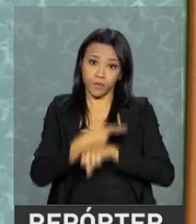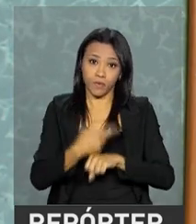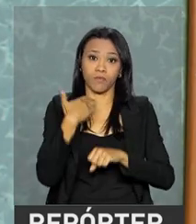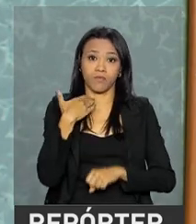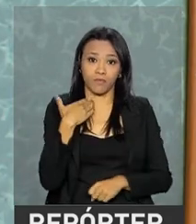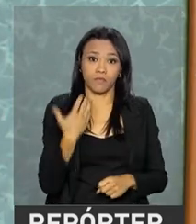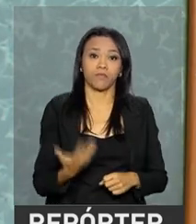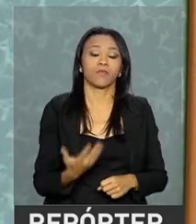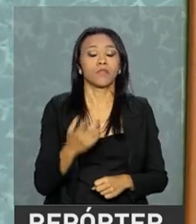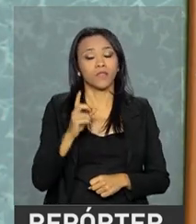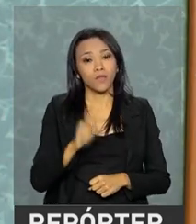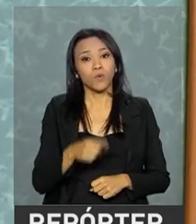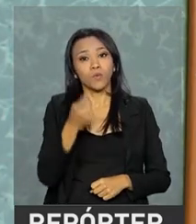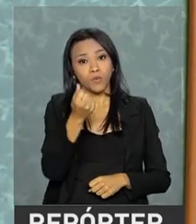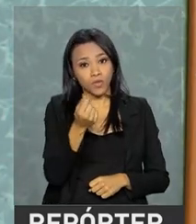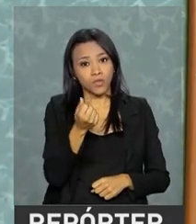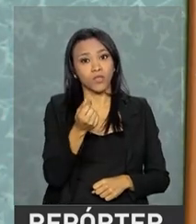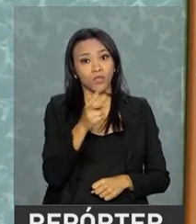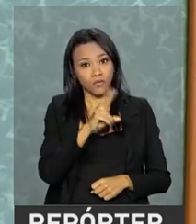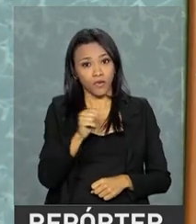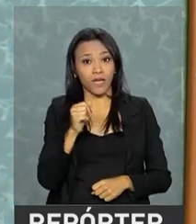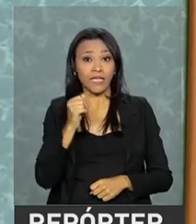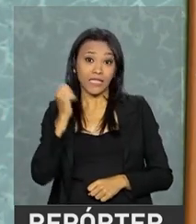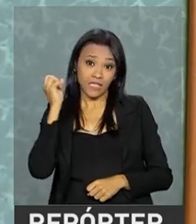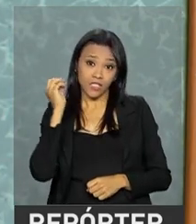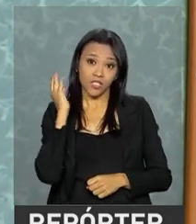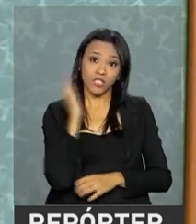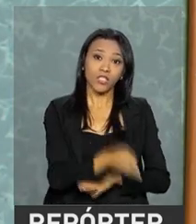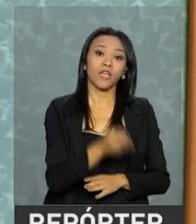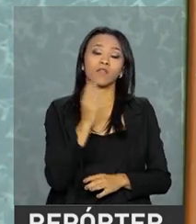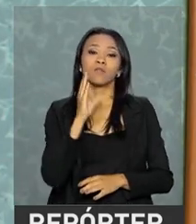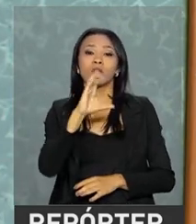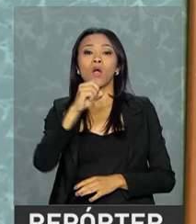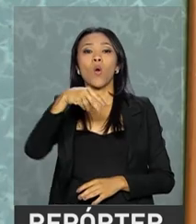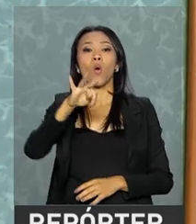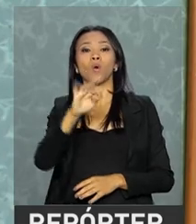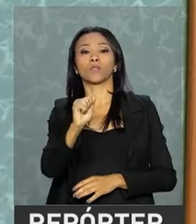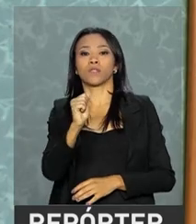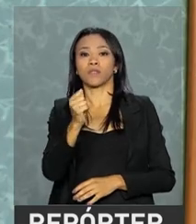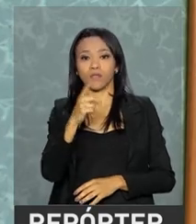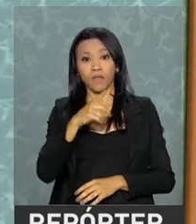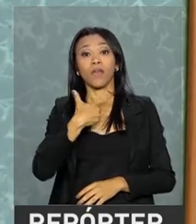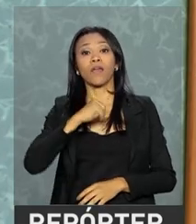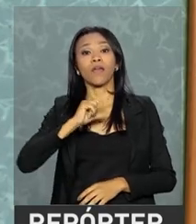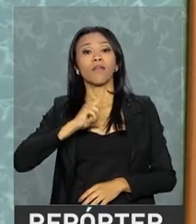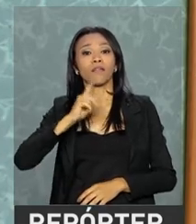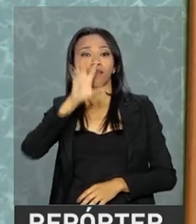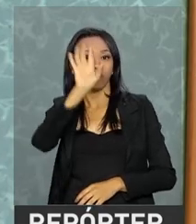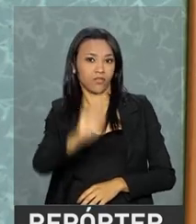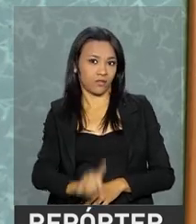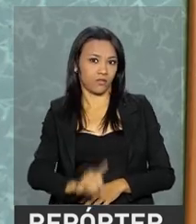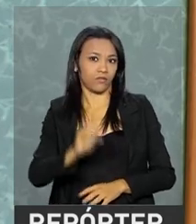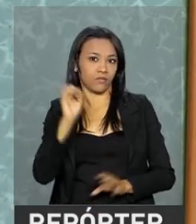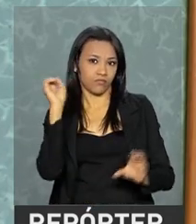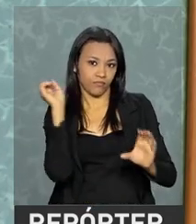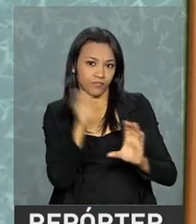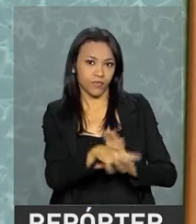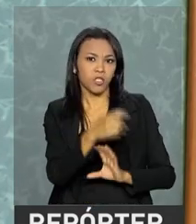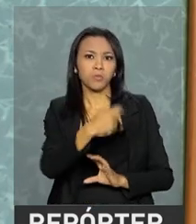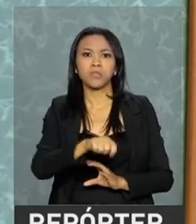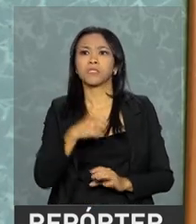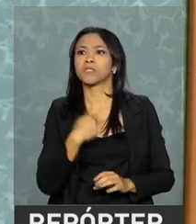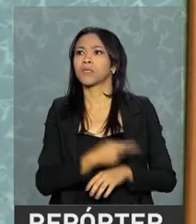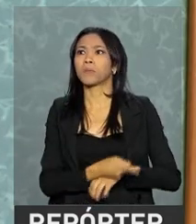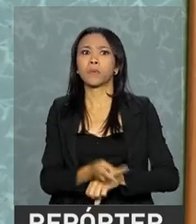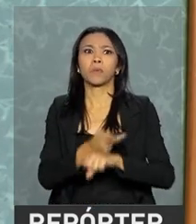ficar o dinheiro vai entrar diretamente na conta dos cotistas que já tenham adquirido direito sem precisar é correr atrás desse